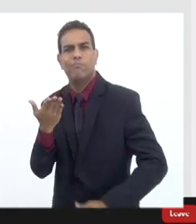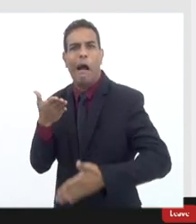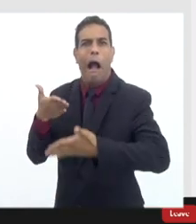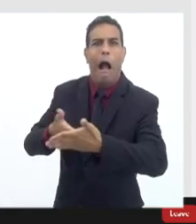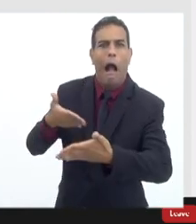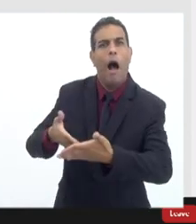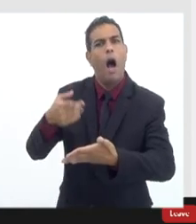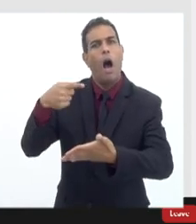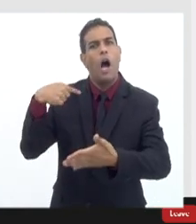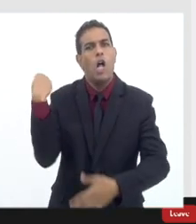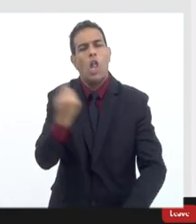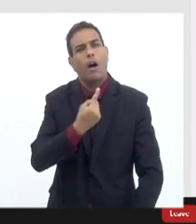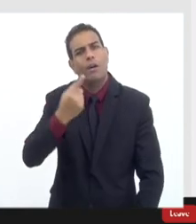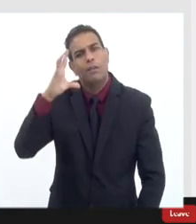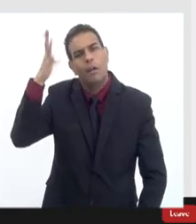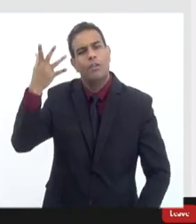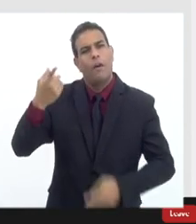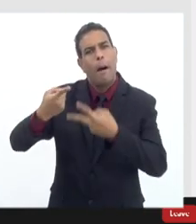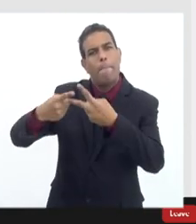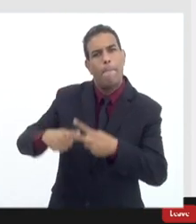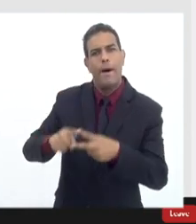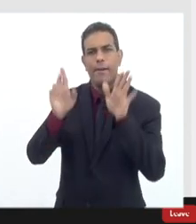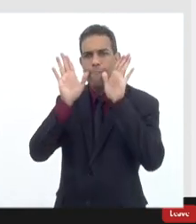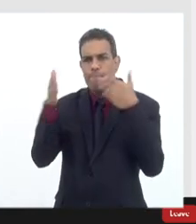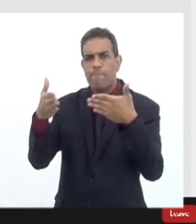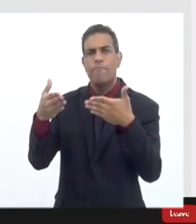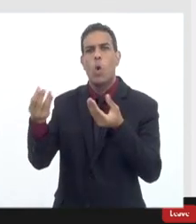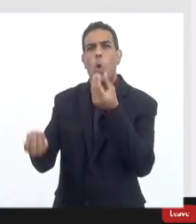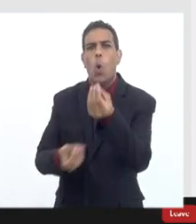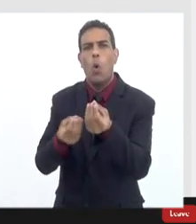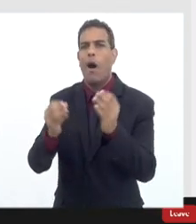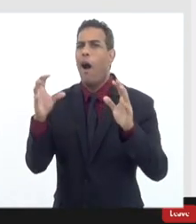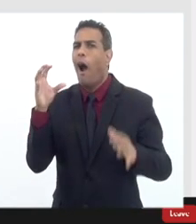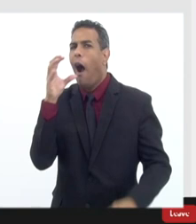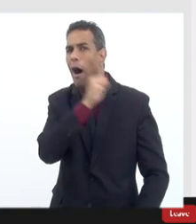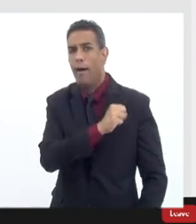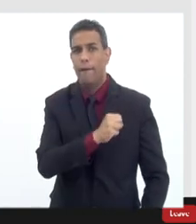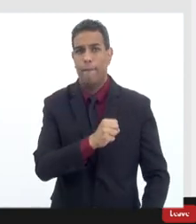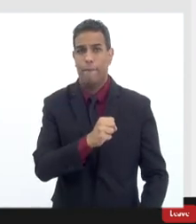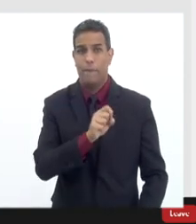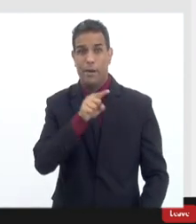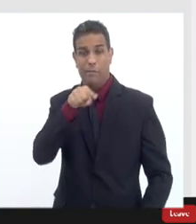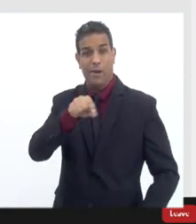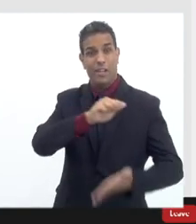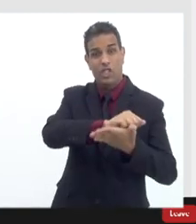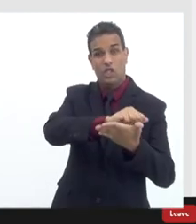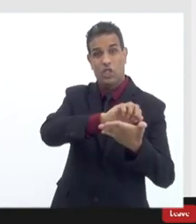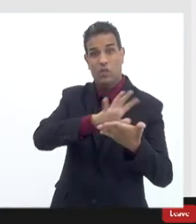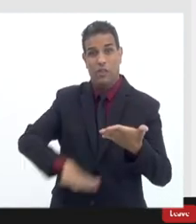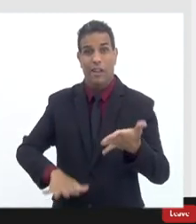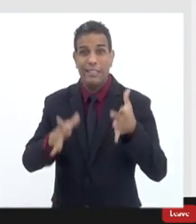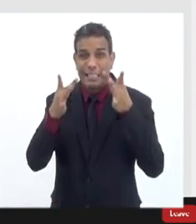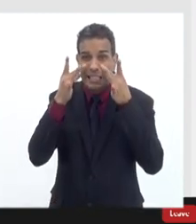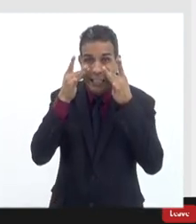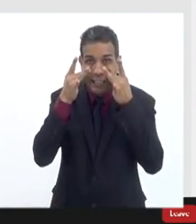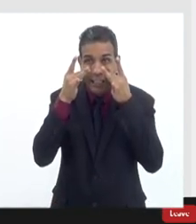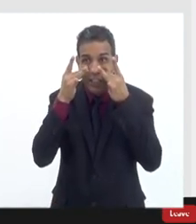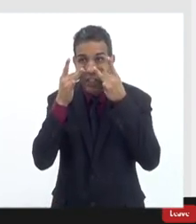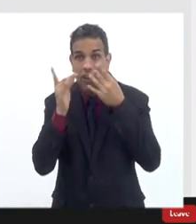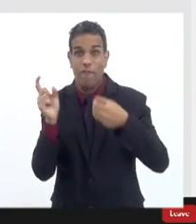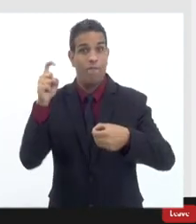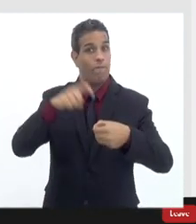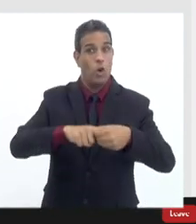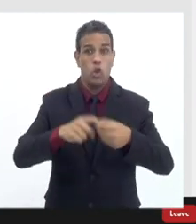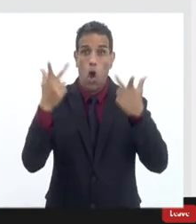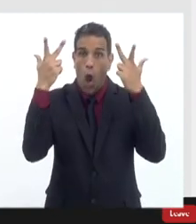E que tem que ser, né, objeto de intervenção imediata, porque as atividades presenciais já foram retomadas,